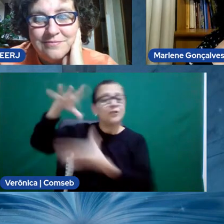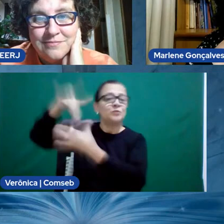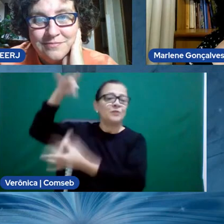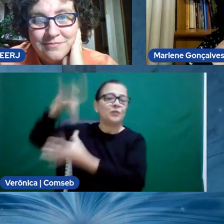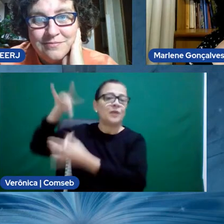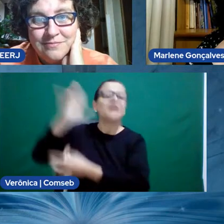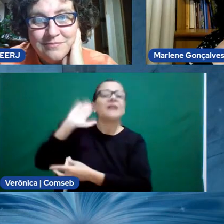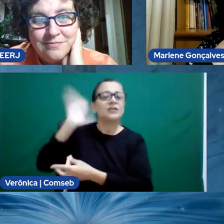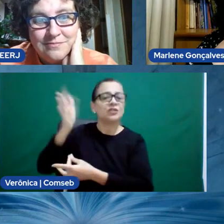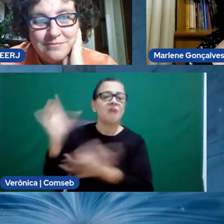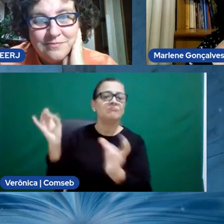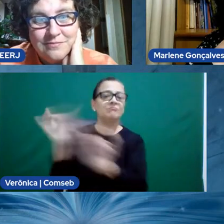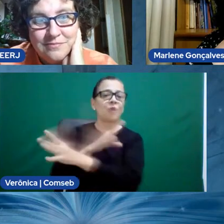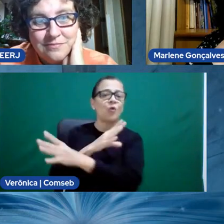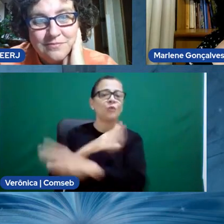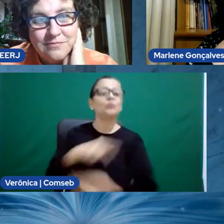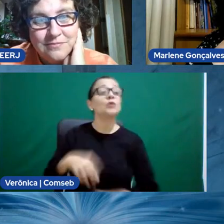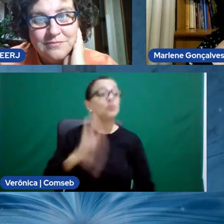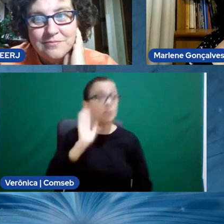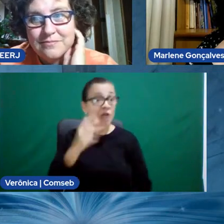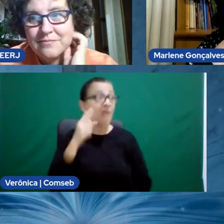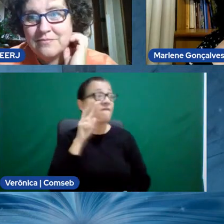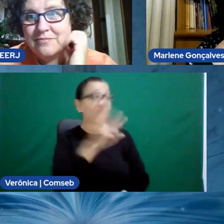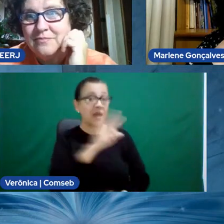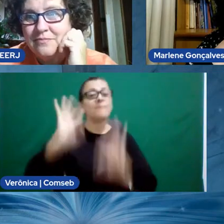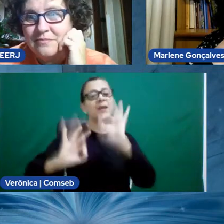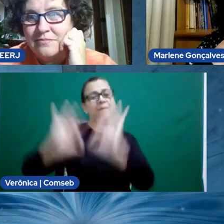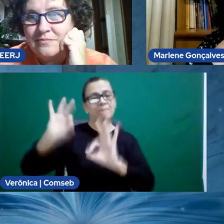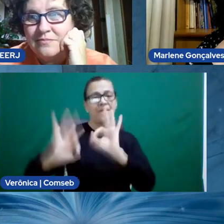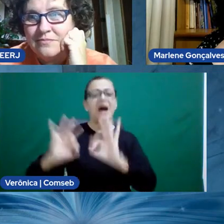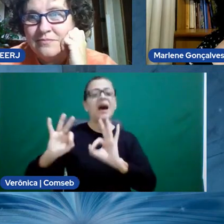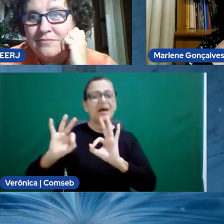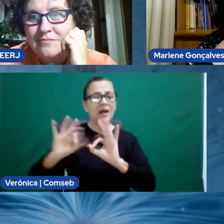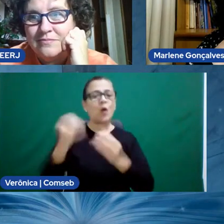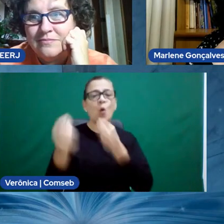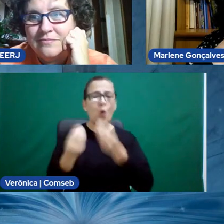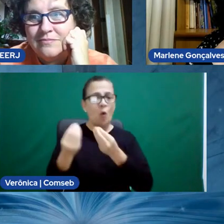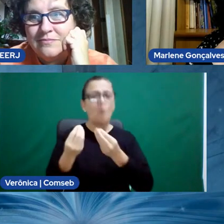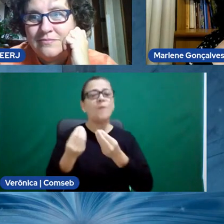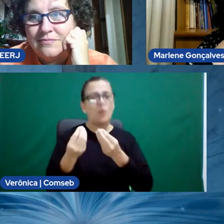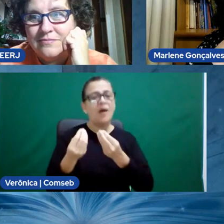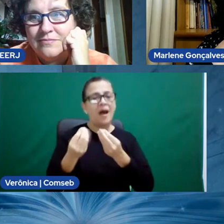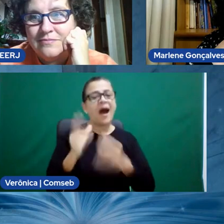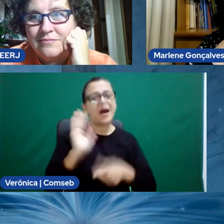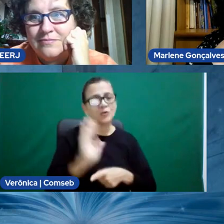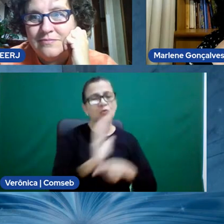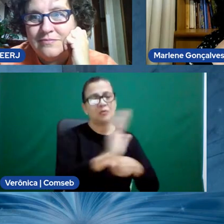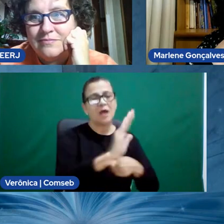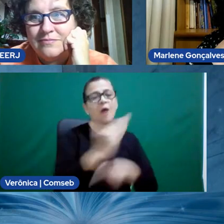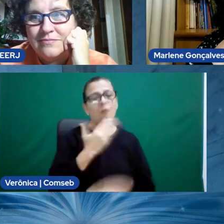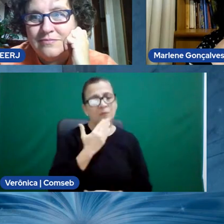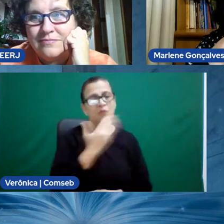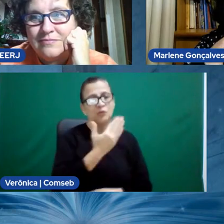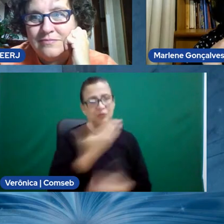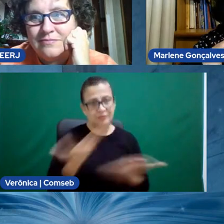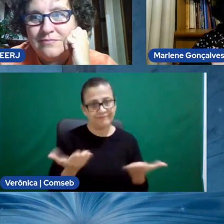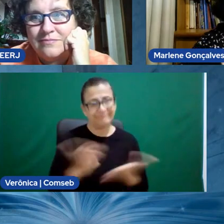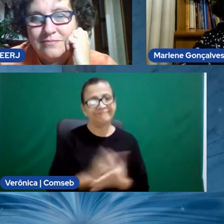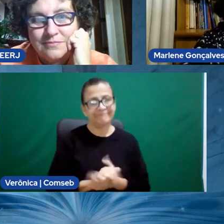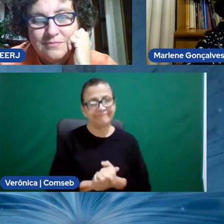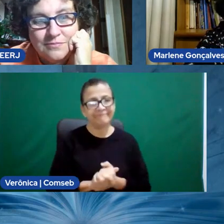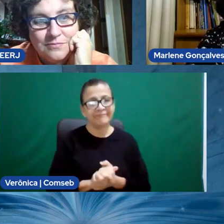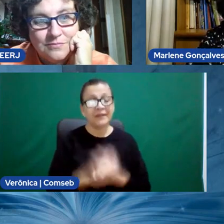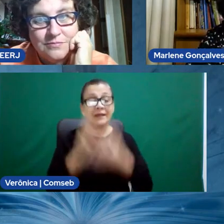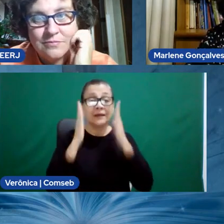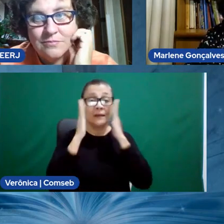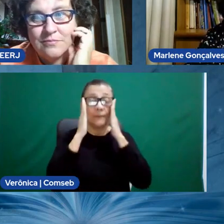está também apontando, não é? E fazendo o encaminhamento do pedido para o atendimento.